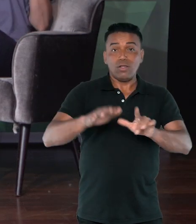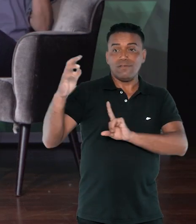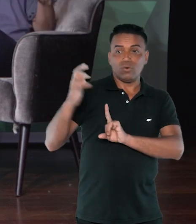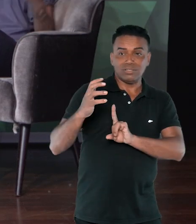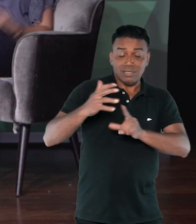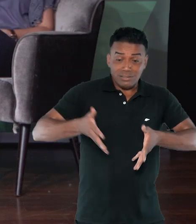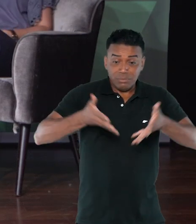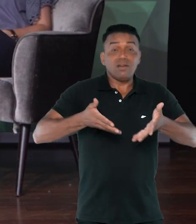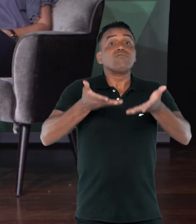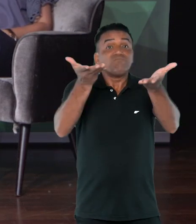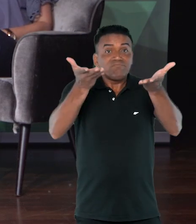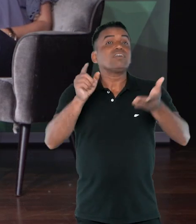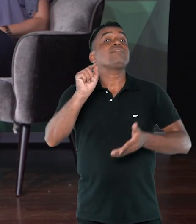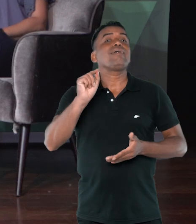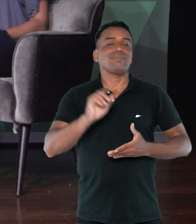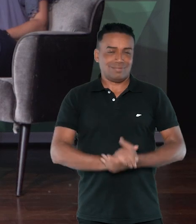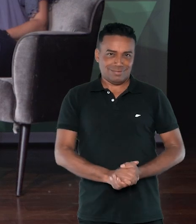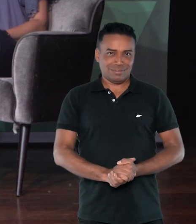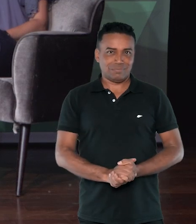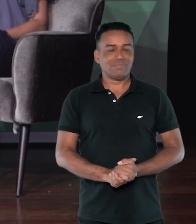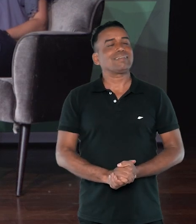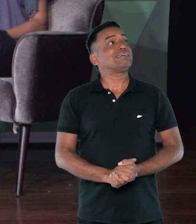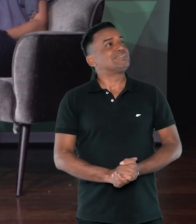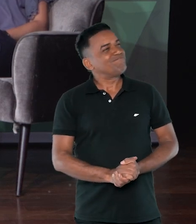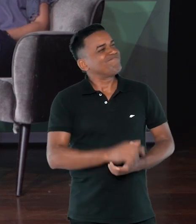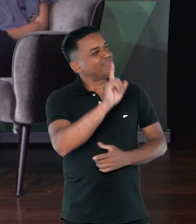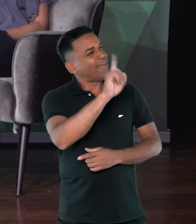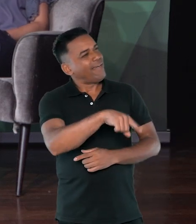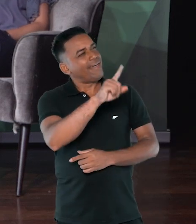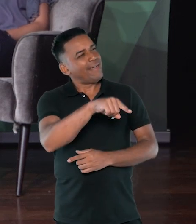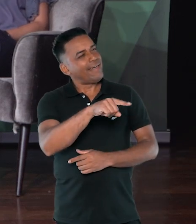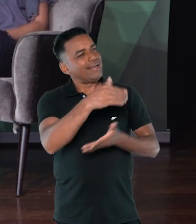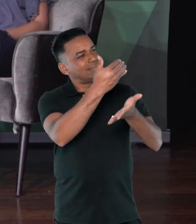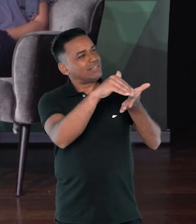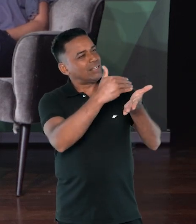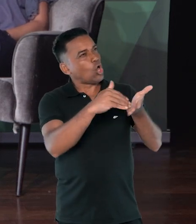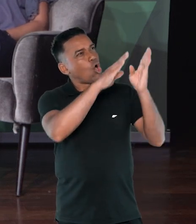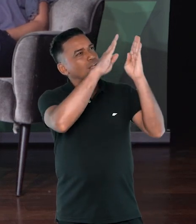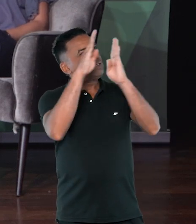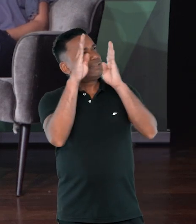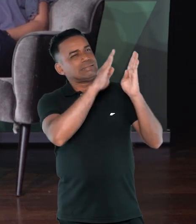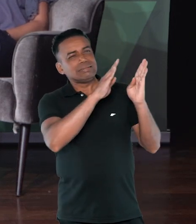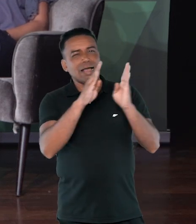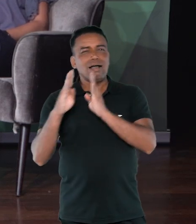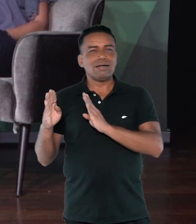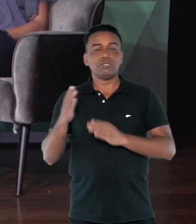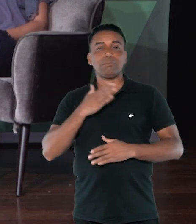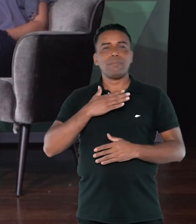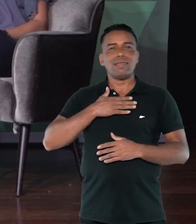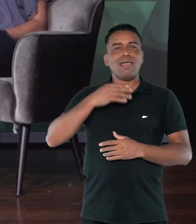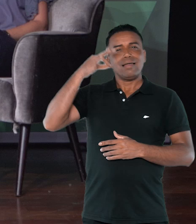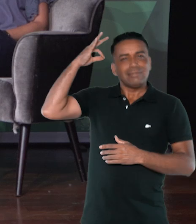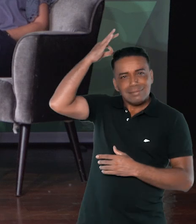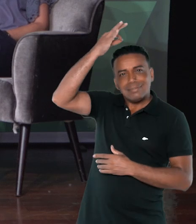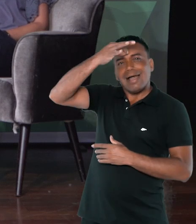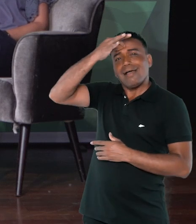do livro, do cheiro de livro. É uma boa pergunta. Eu lembro muito do